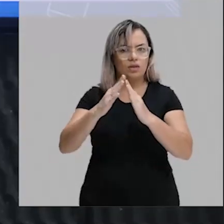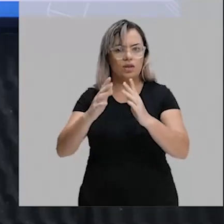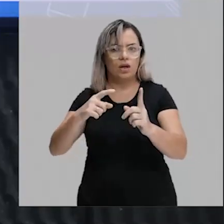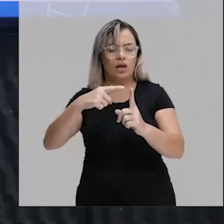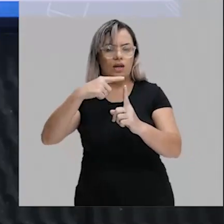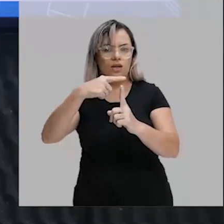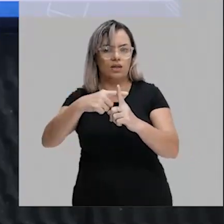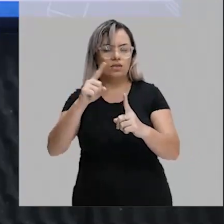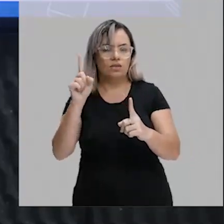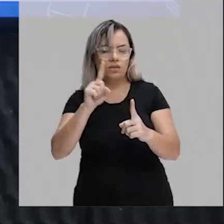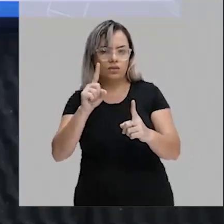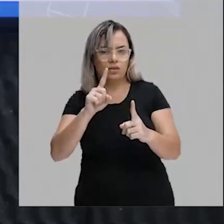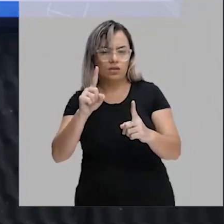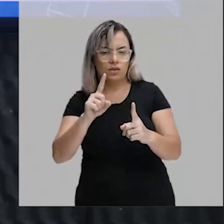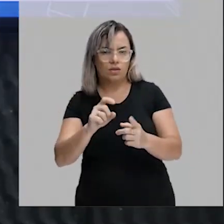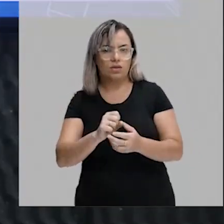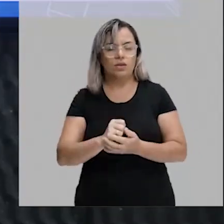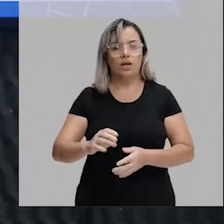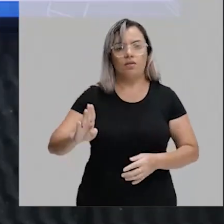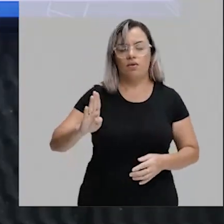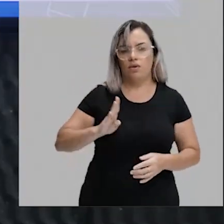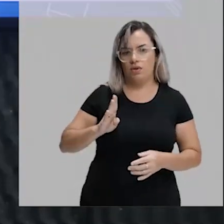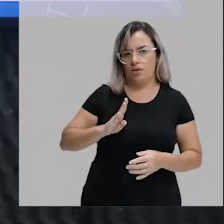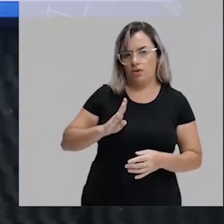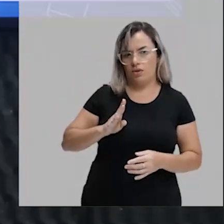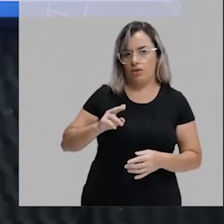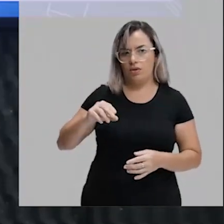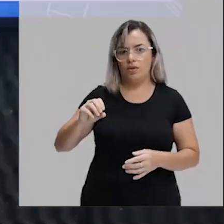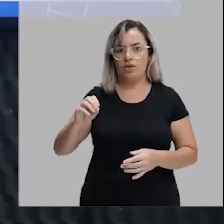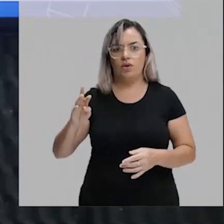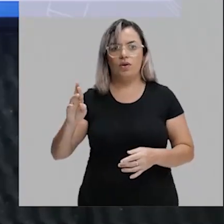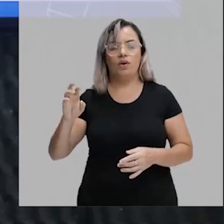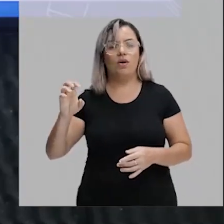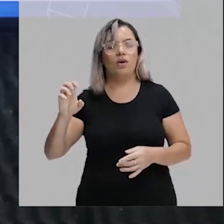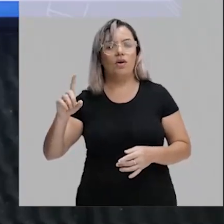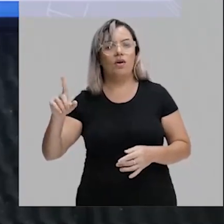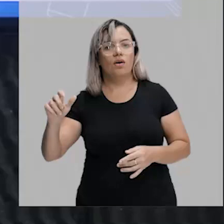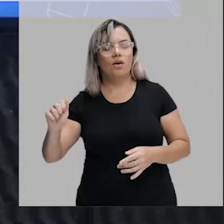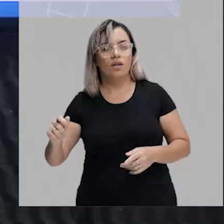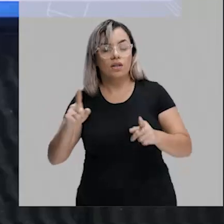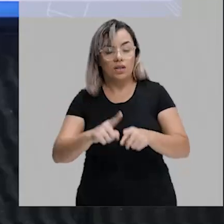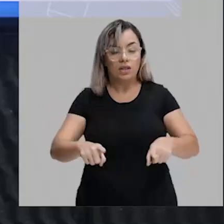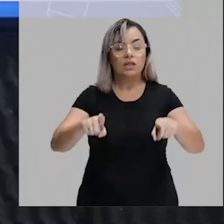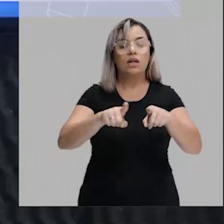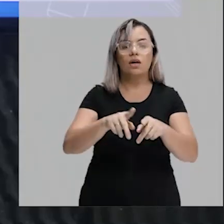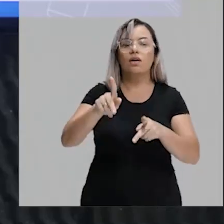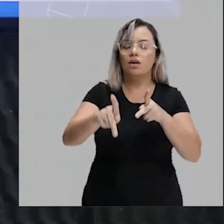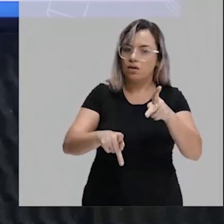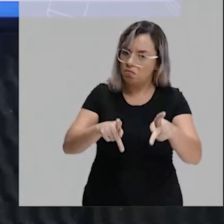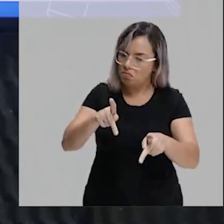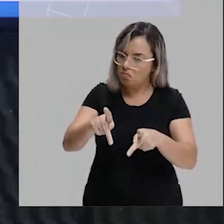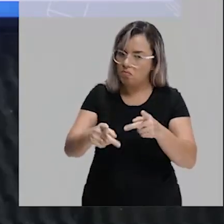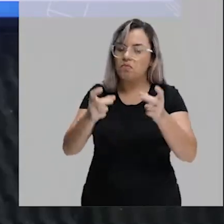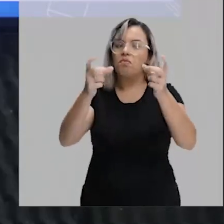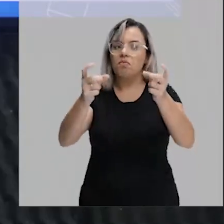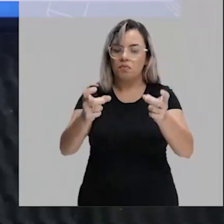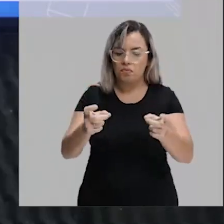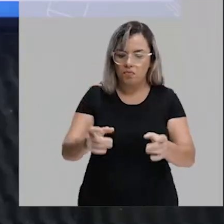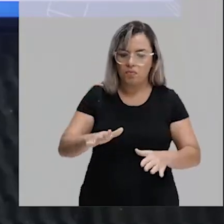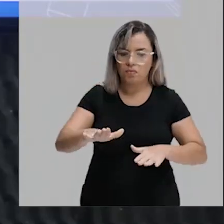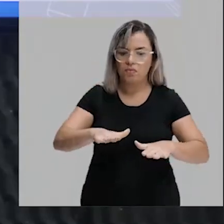pequena nobreza, da burguesia, mas até mesmo os setores populares. São algumas das particularidades desse